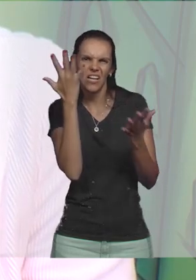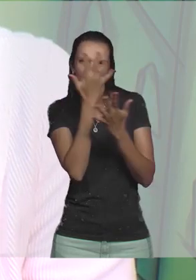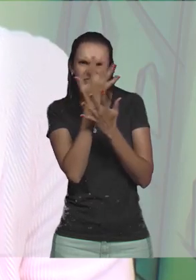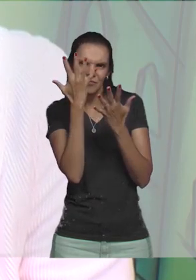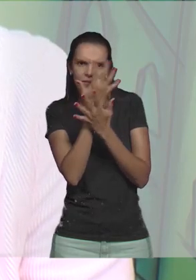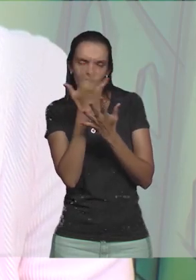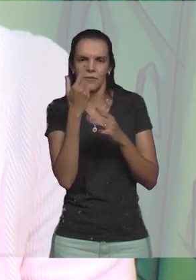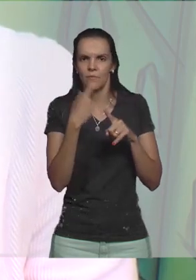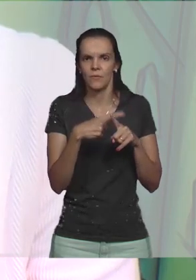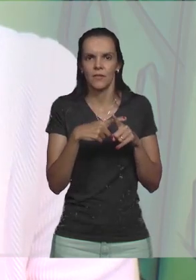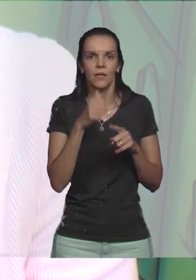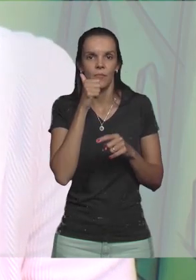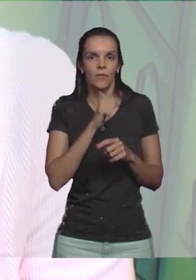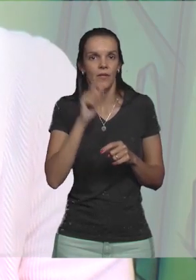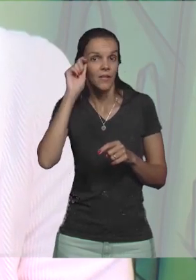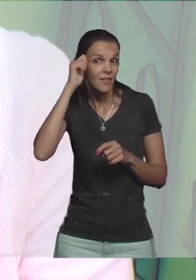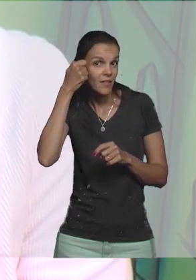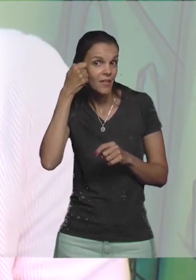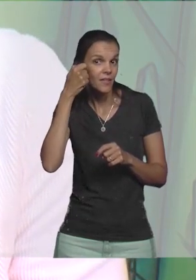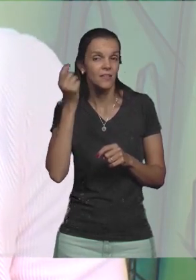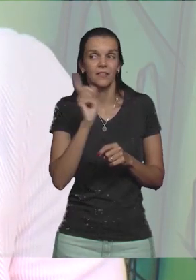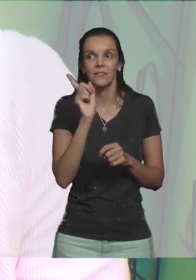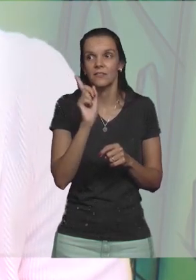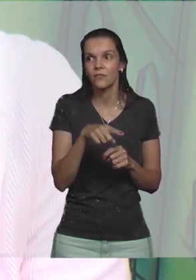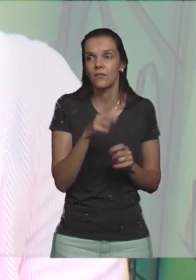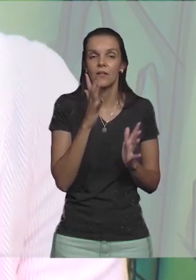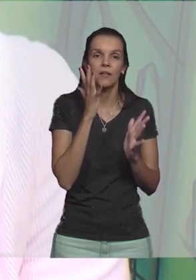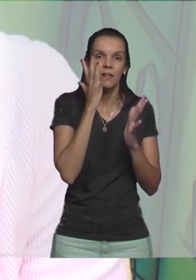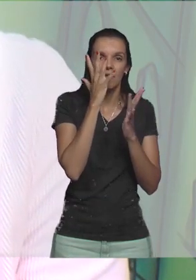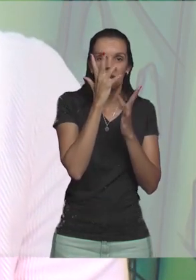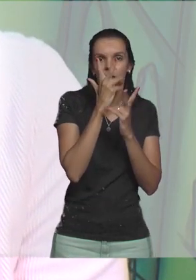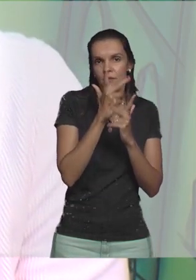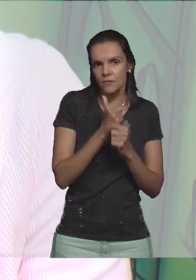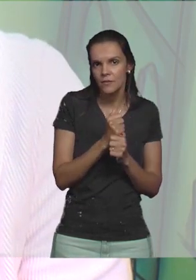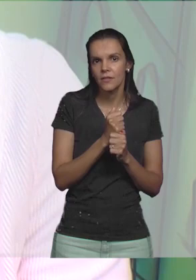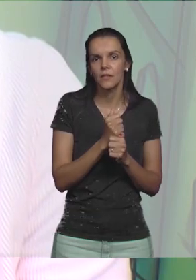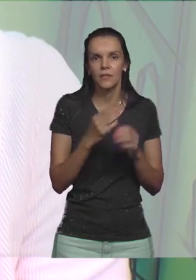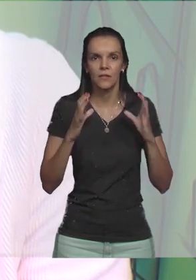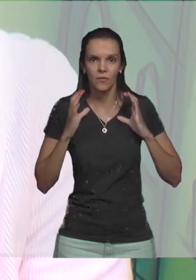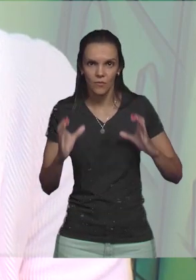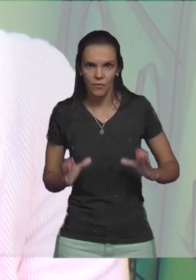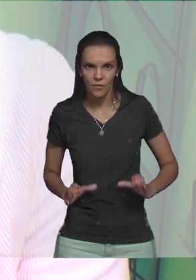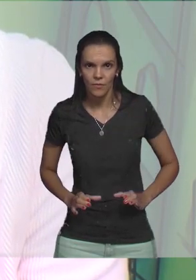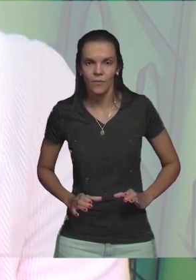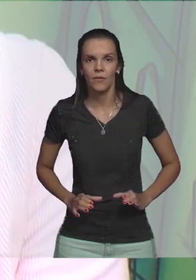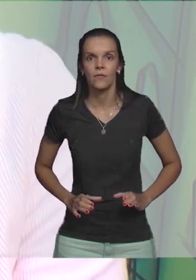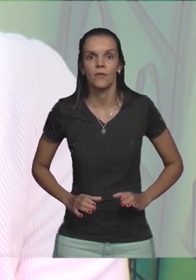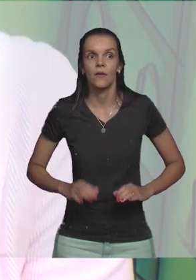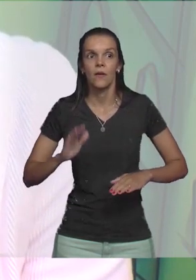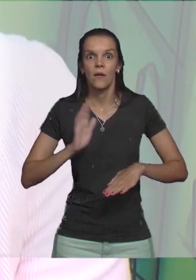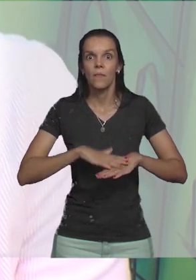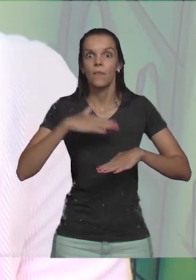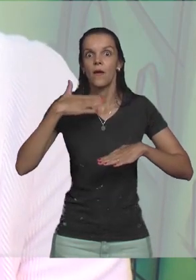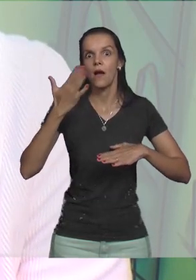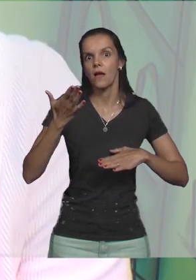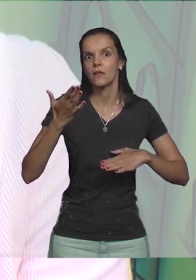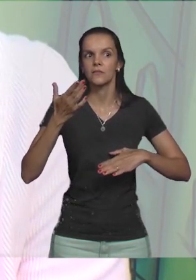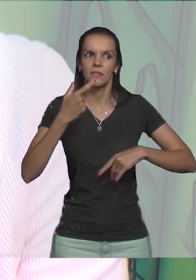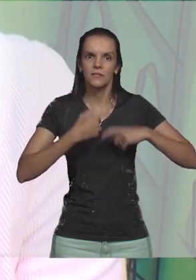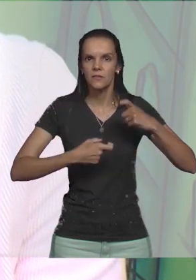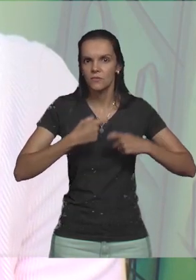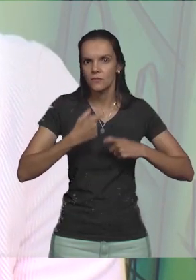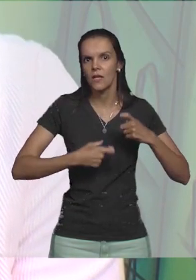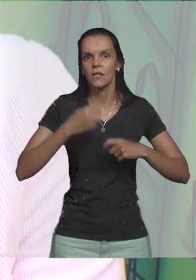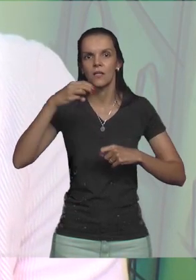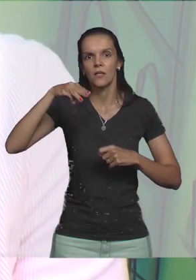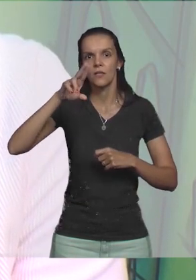pela sociedade, porque a mulher negra ela não é considerada bonita, né? Estávamos falando sobre a questão do corpo hipersexualizado, principalmente através do